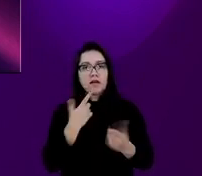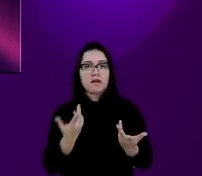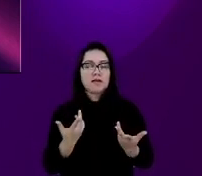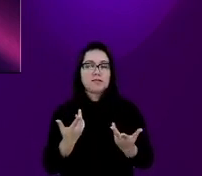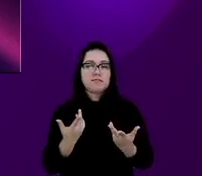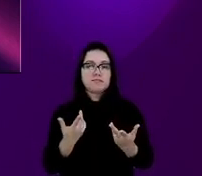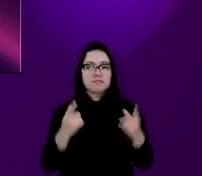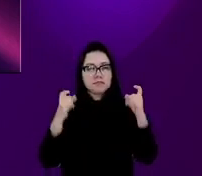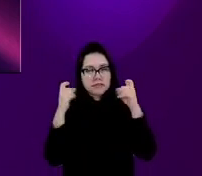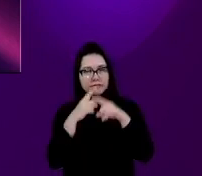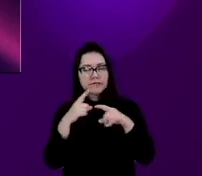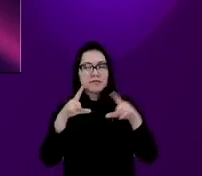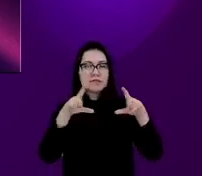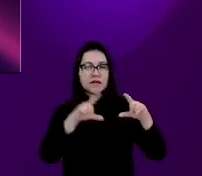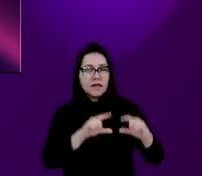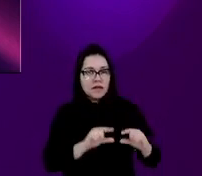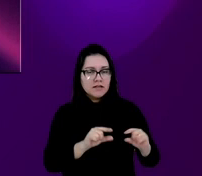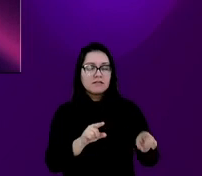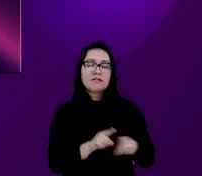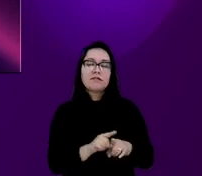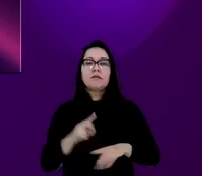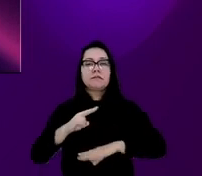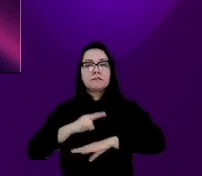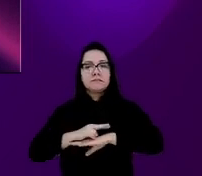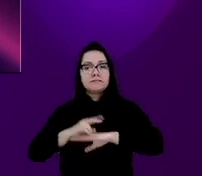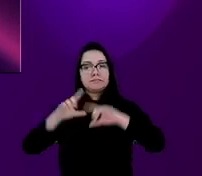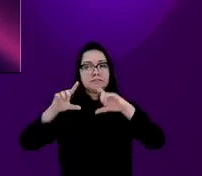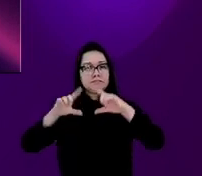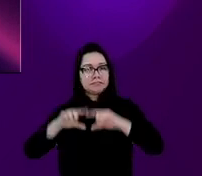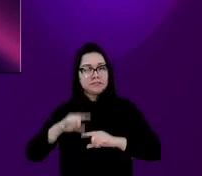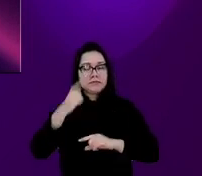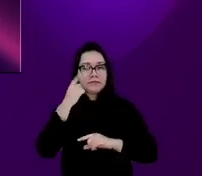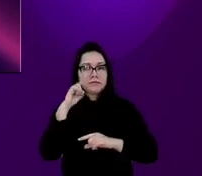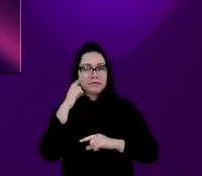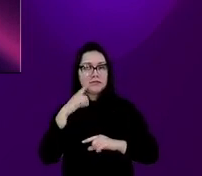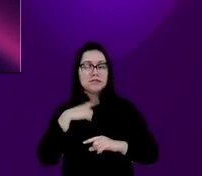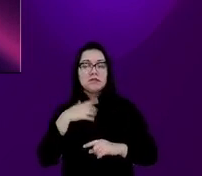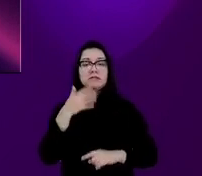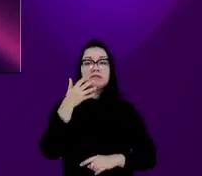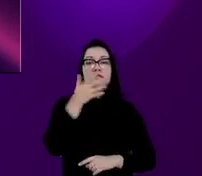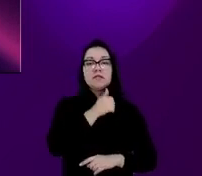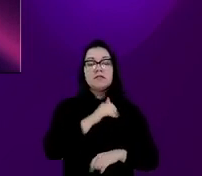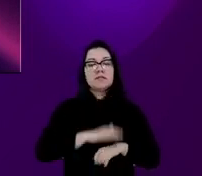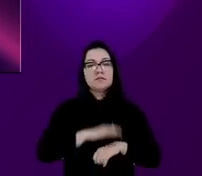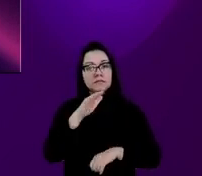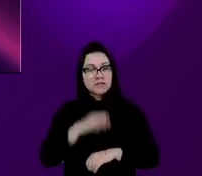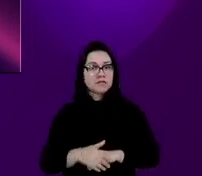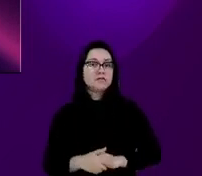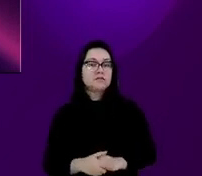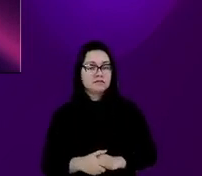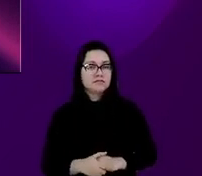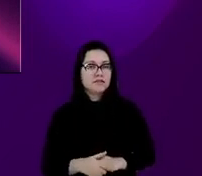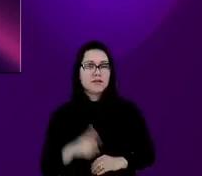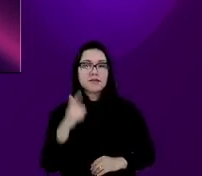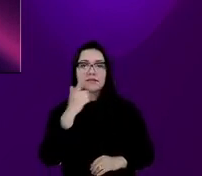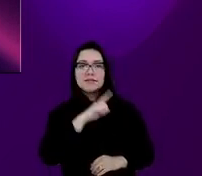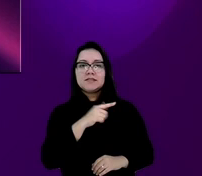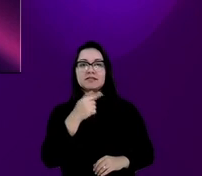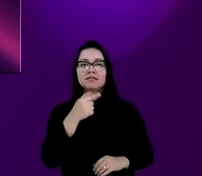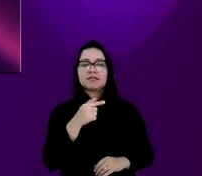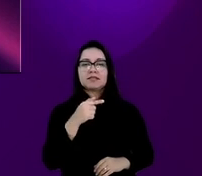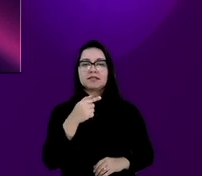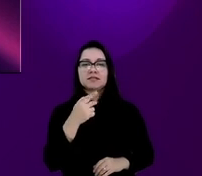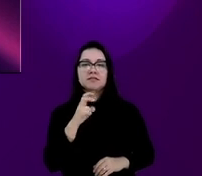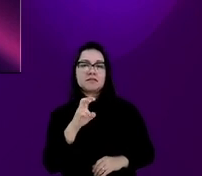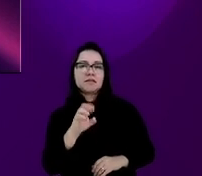acaba salvando, quer dizer, você acaba tendo 750 durante esse trabalho, e conseguiu durante 3 anos salvar 750